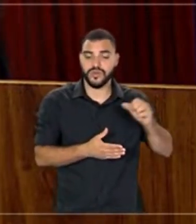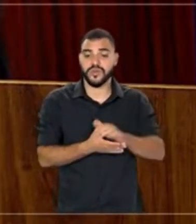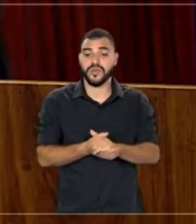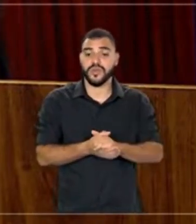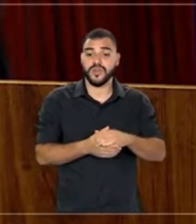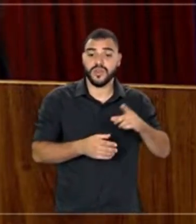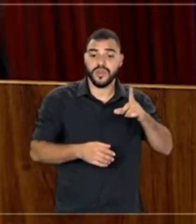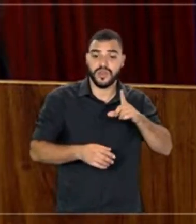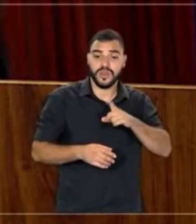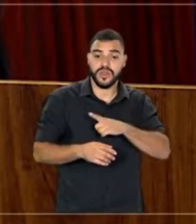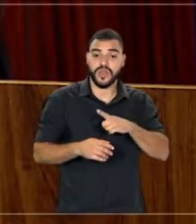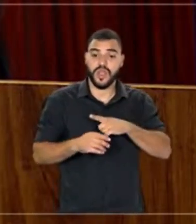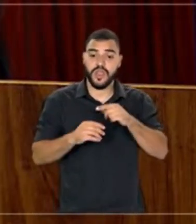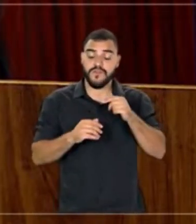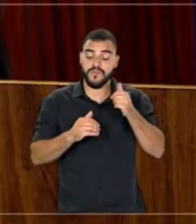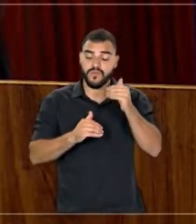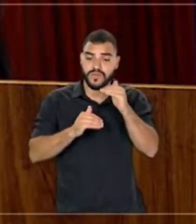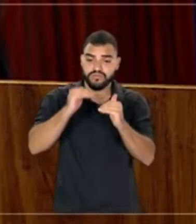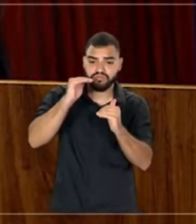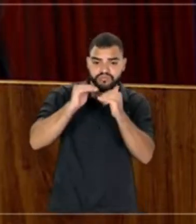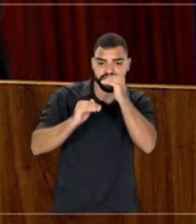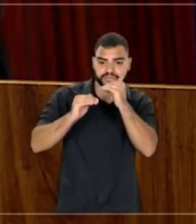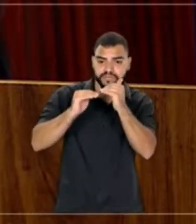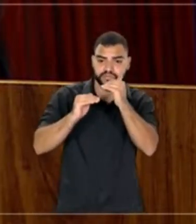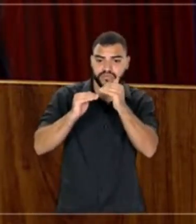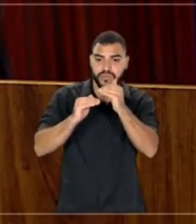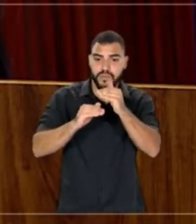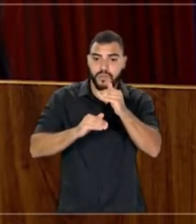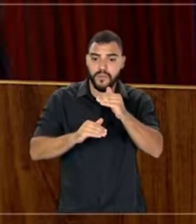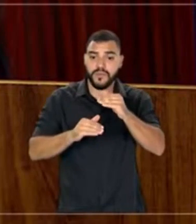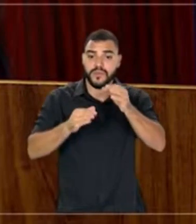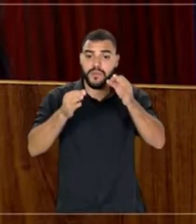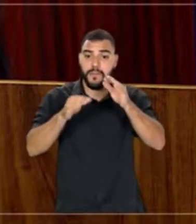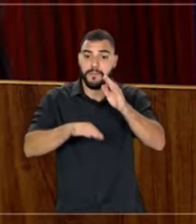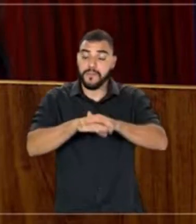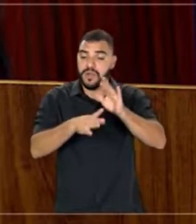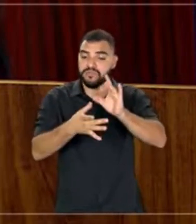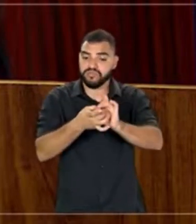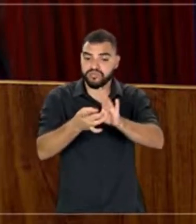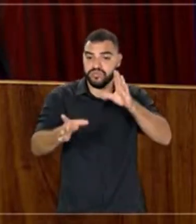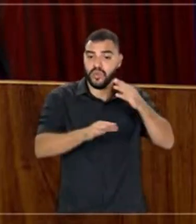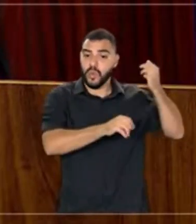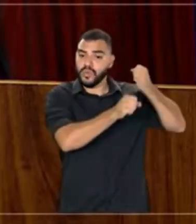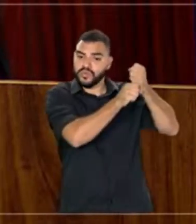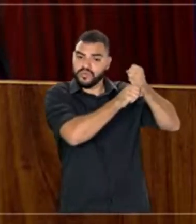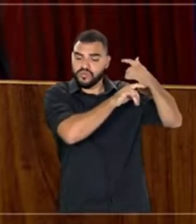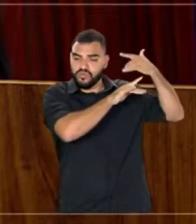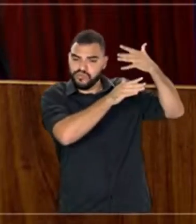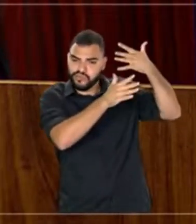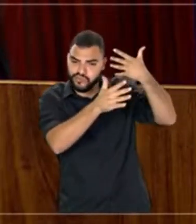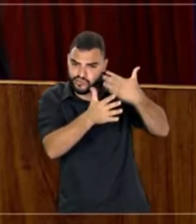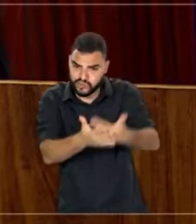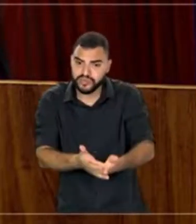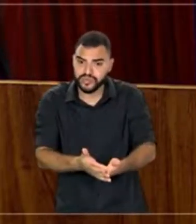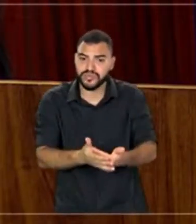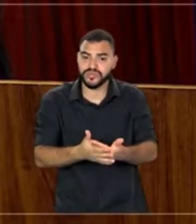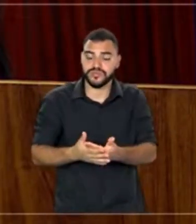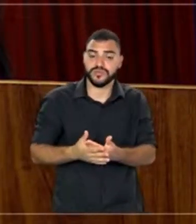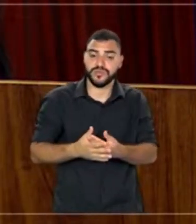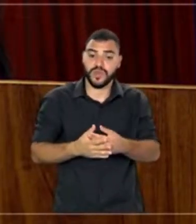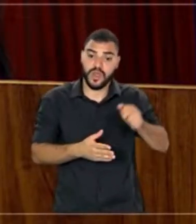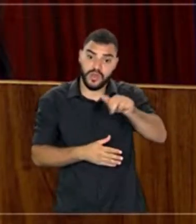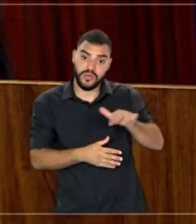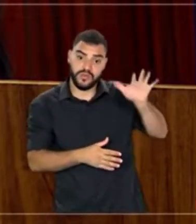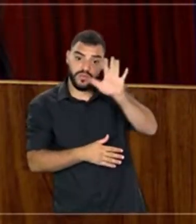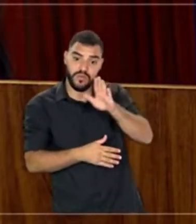republicano de estabilidade democrática no Brasil. Desde a redemocratização, a nação brasileira